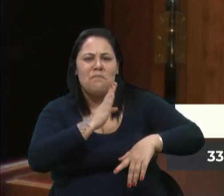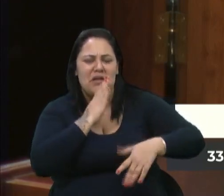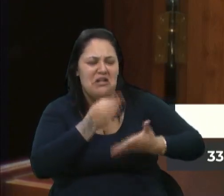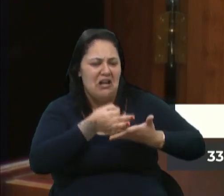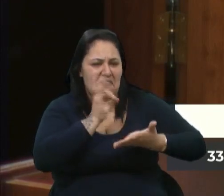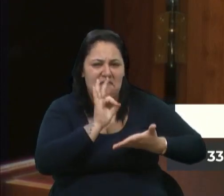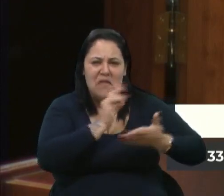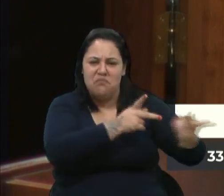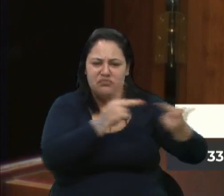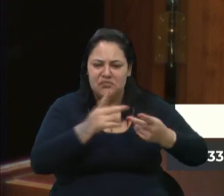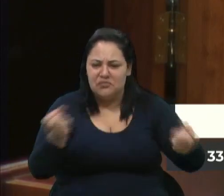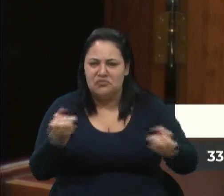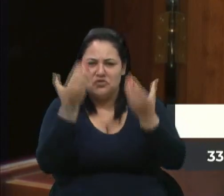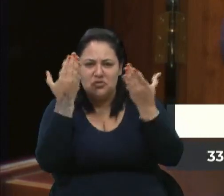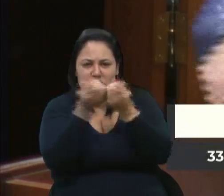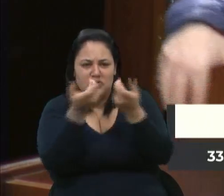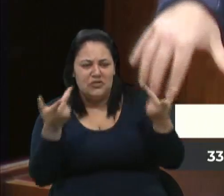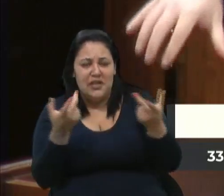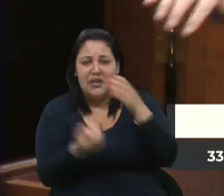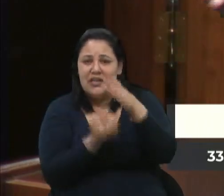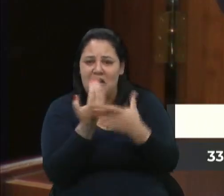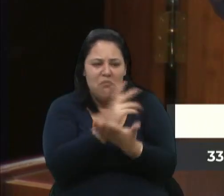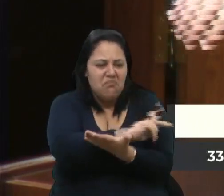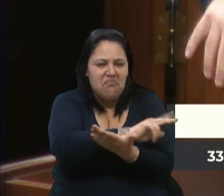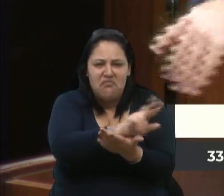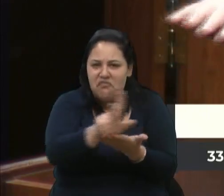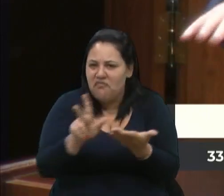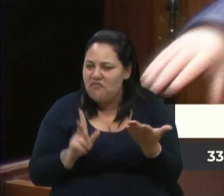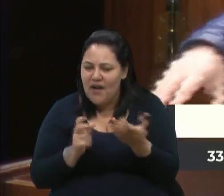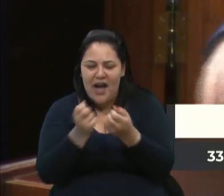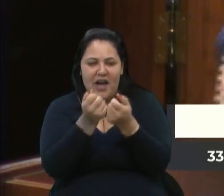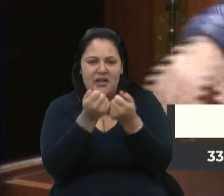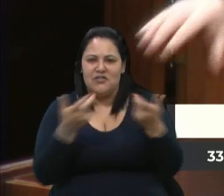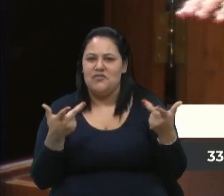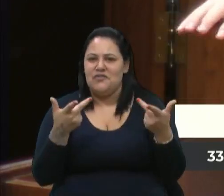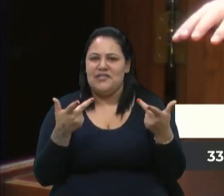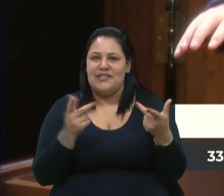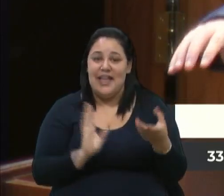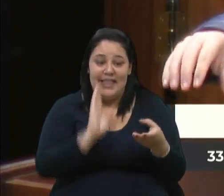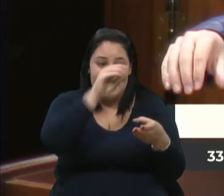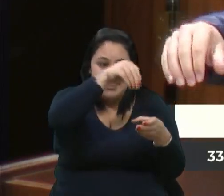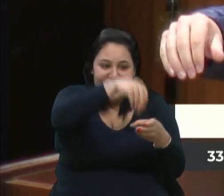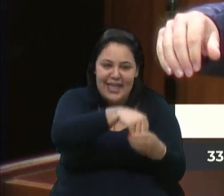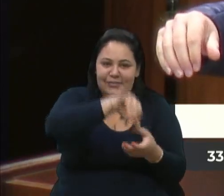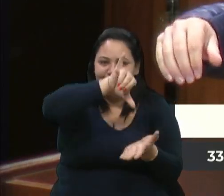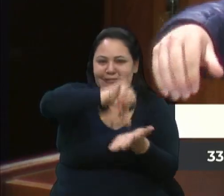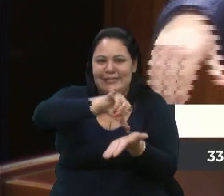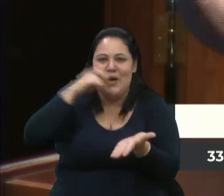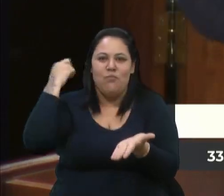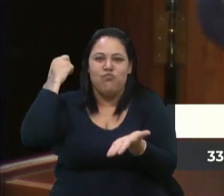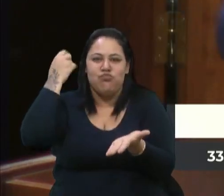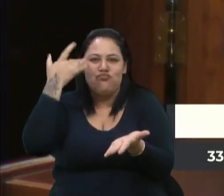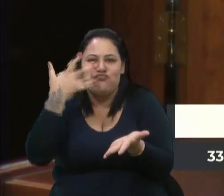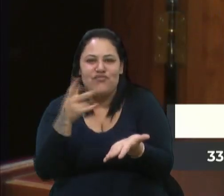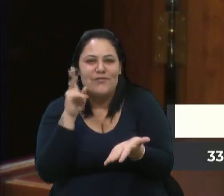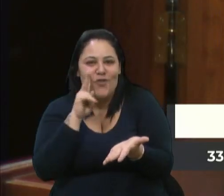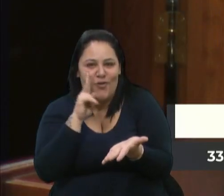com eventos. Então, criaram várias modalidades dentro do centro histórico. É claro